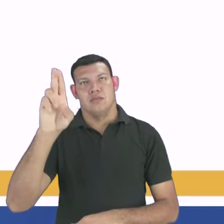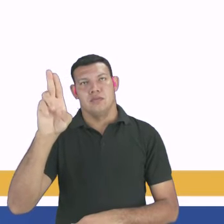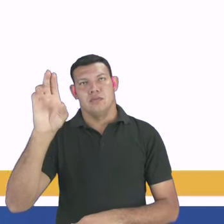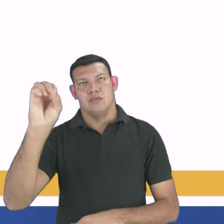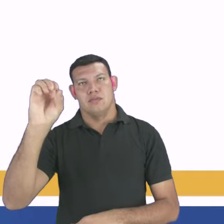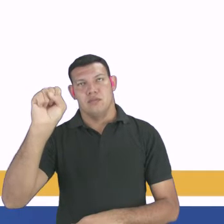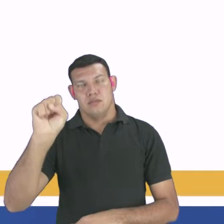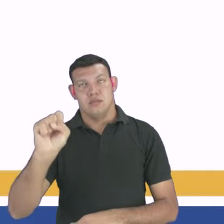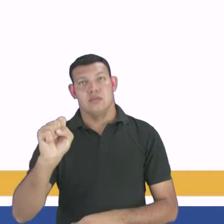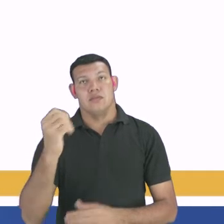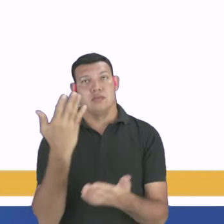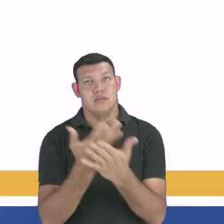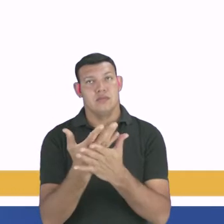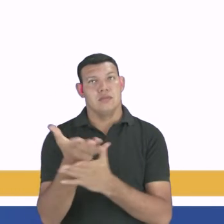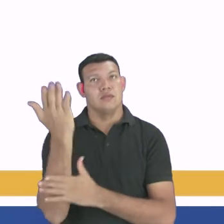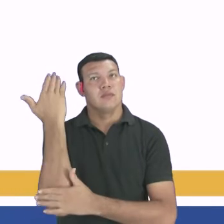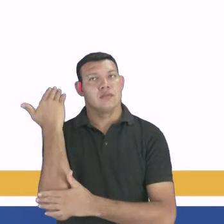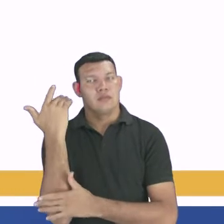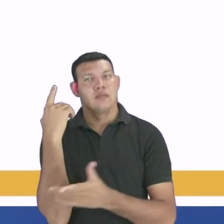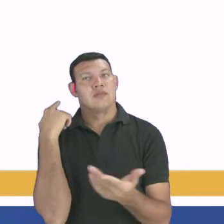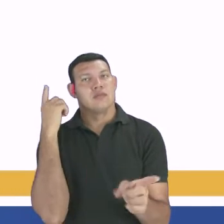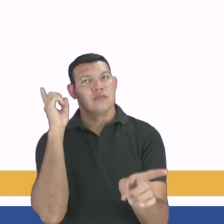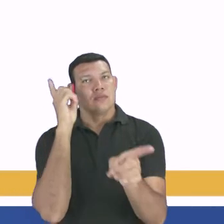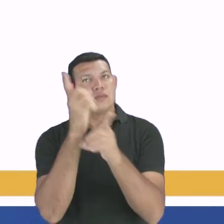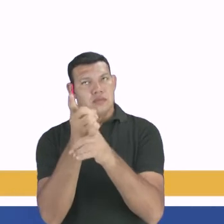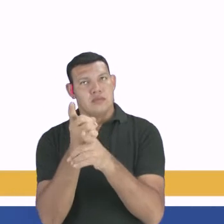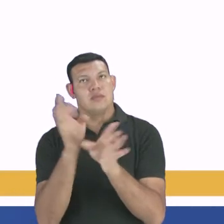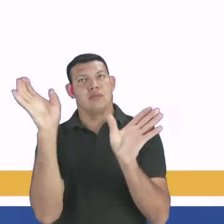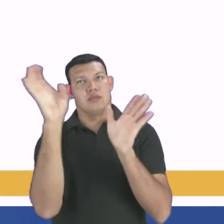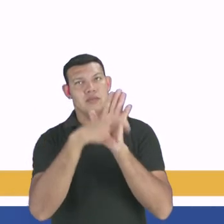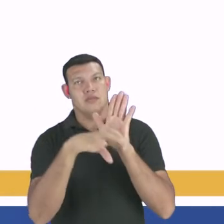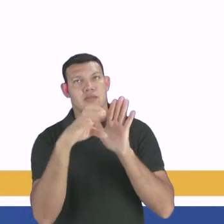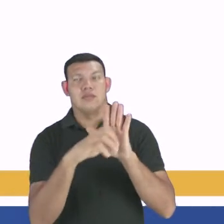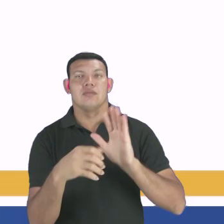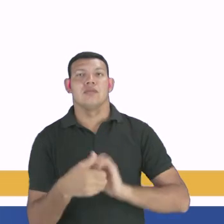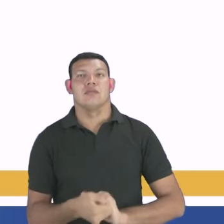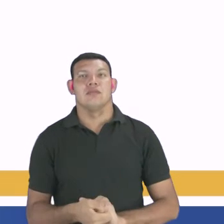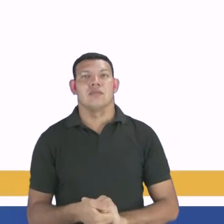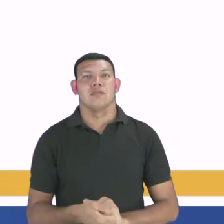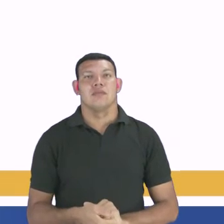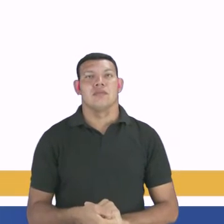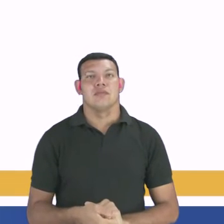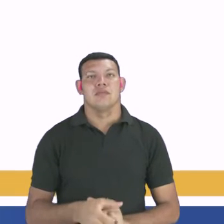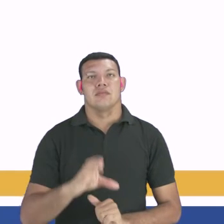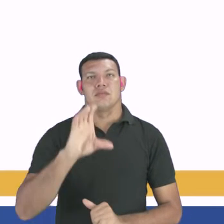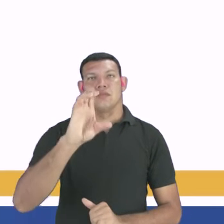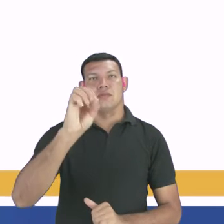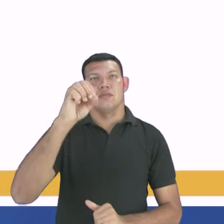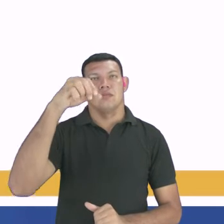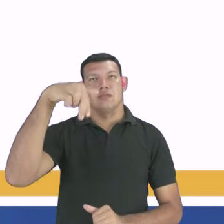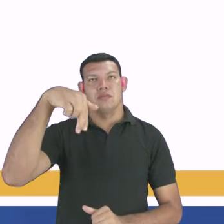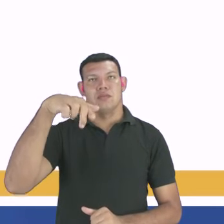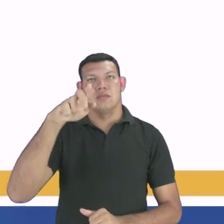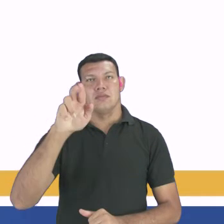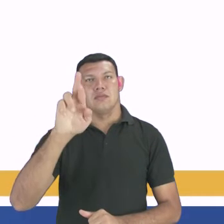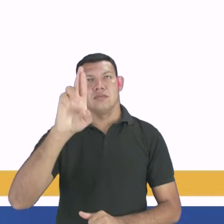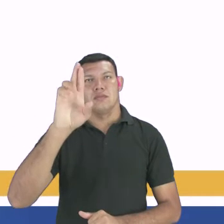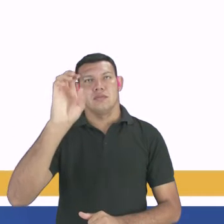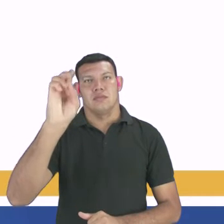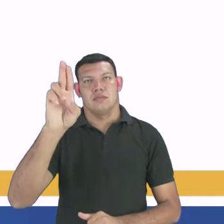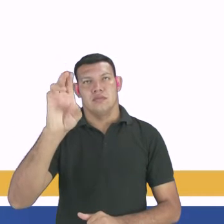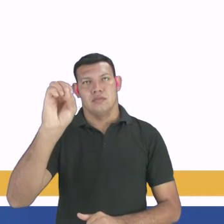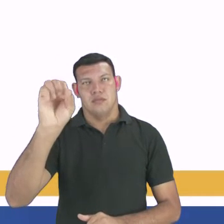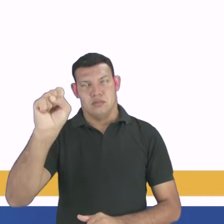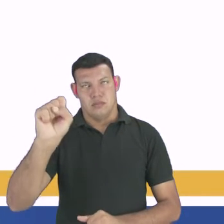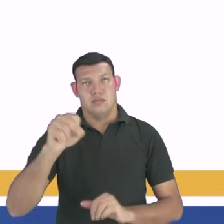nas aulas anteriores que você vai encontrar a definição de congros tá Então nesse caso